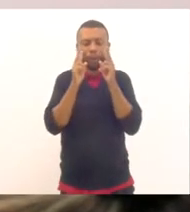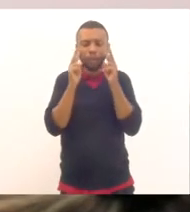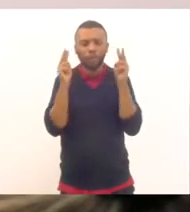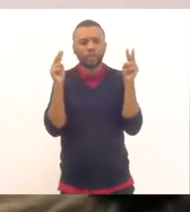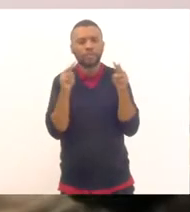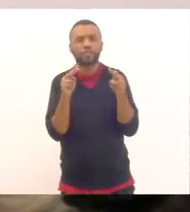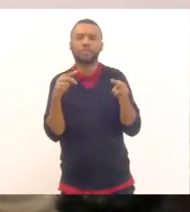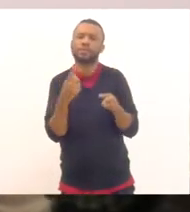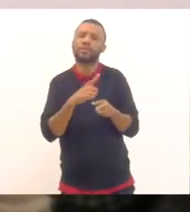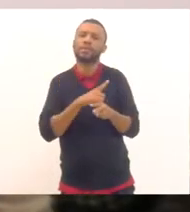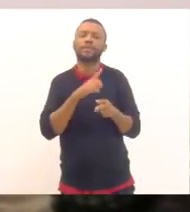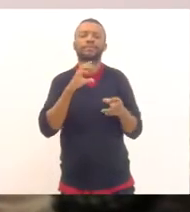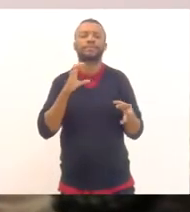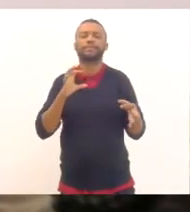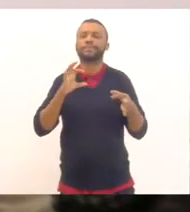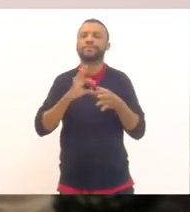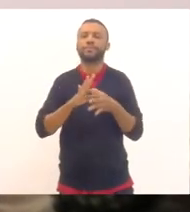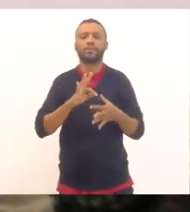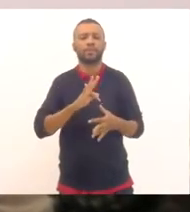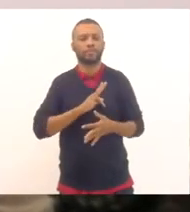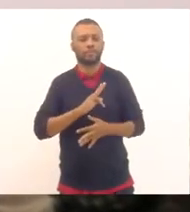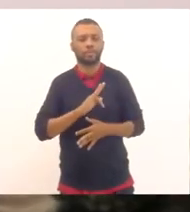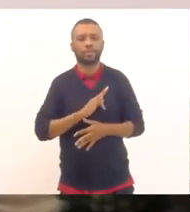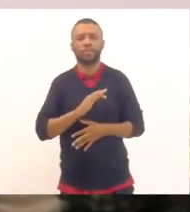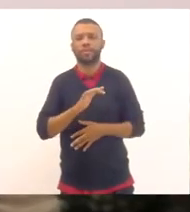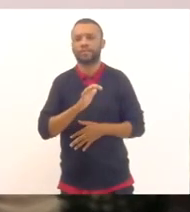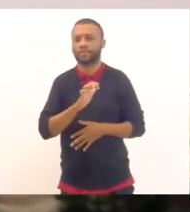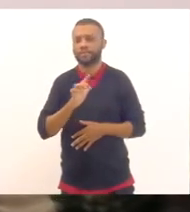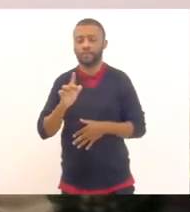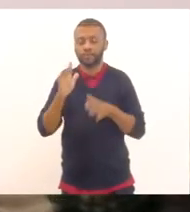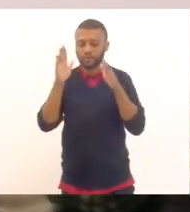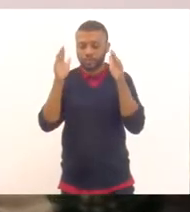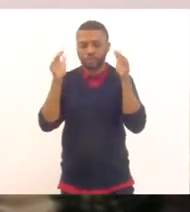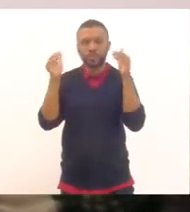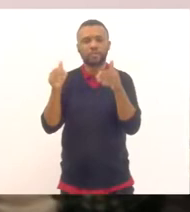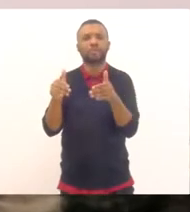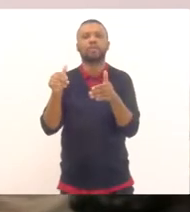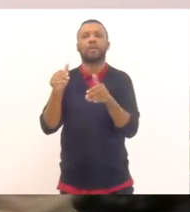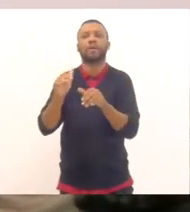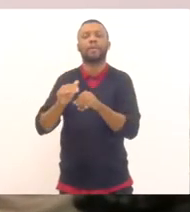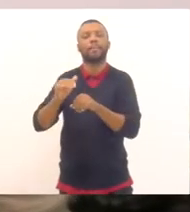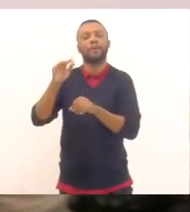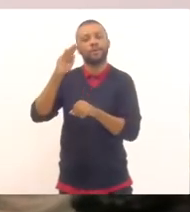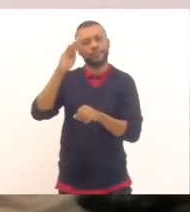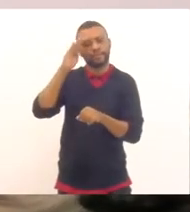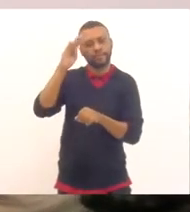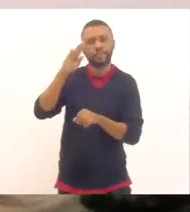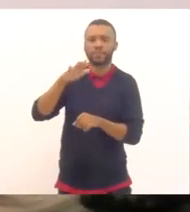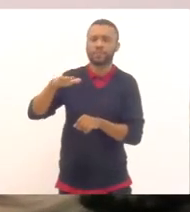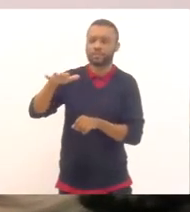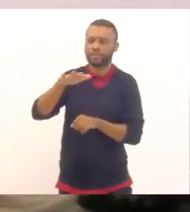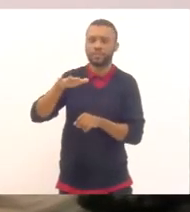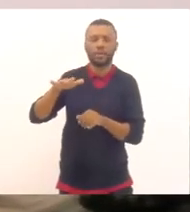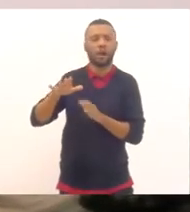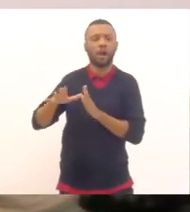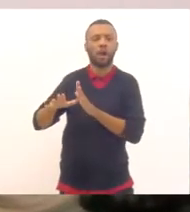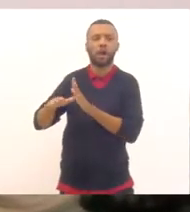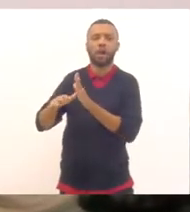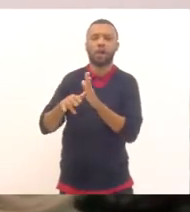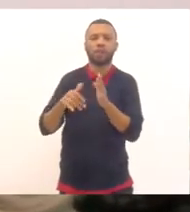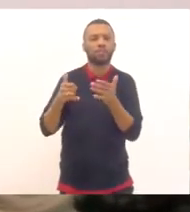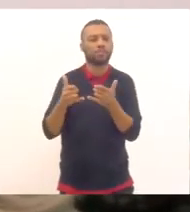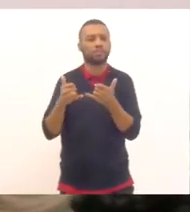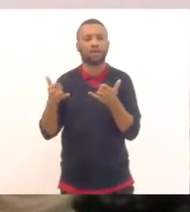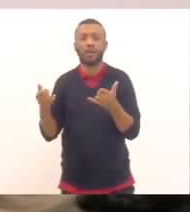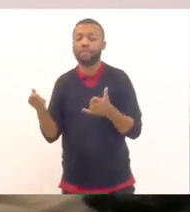tem é no tocante à polícia civil a ficar mente Mas a questão dos cursos do cabo do que do tráfico de drogas